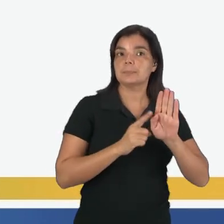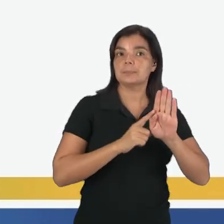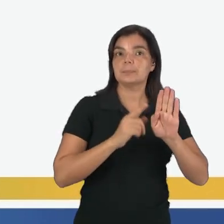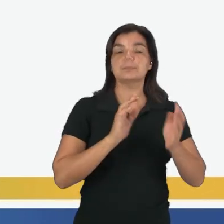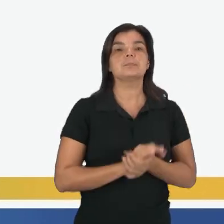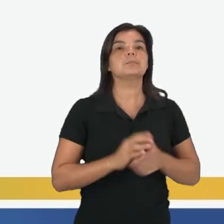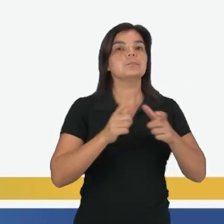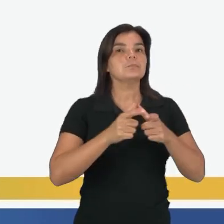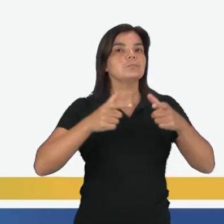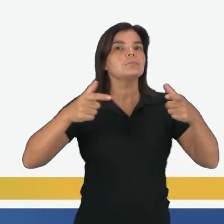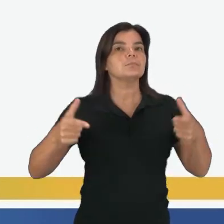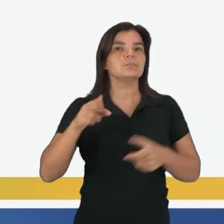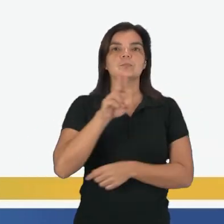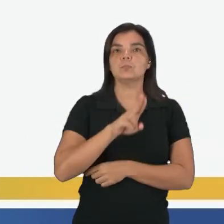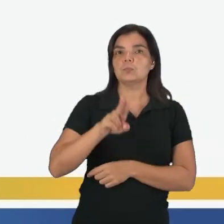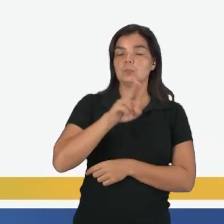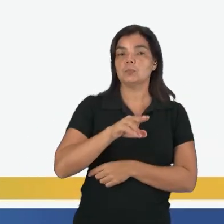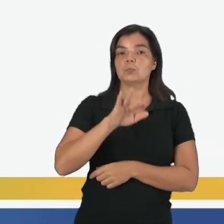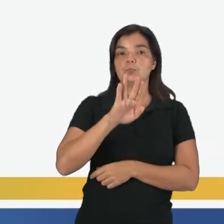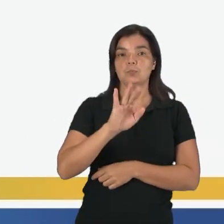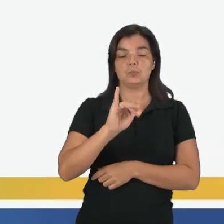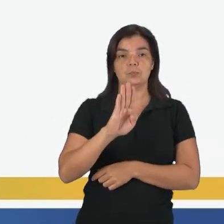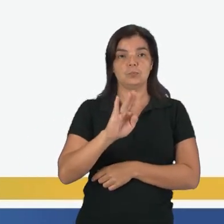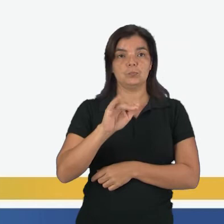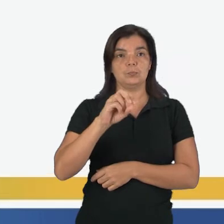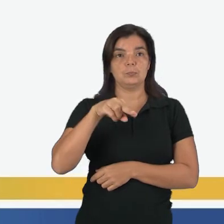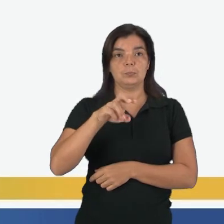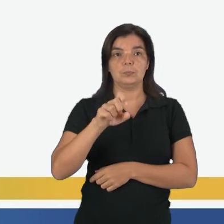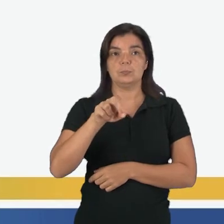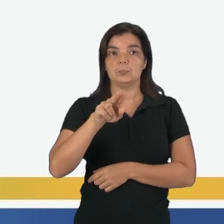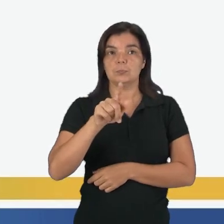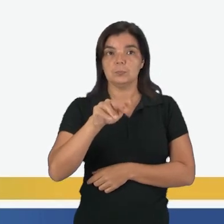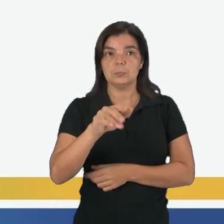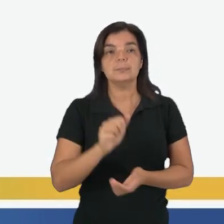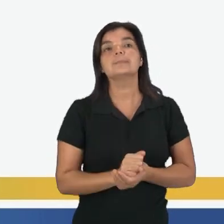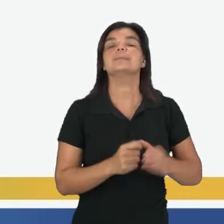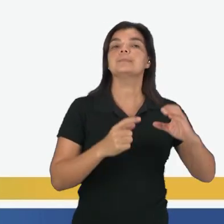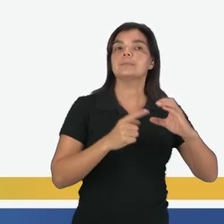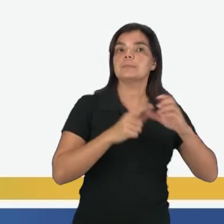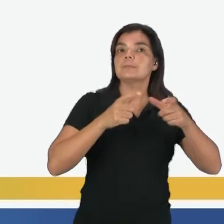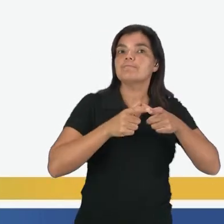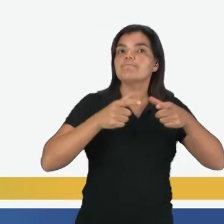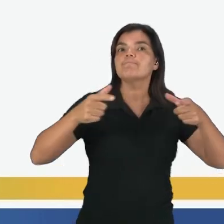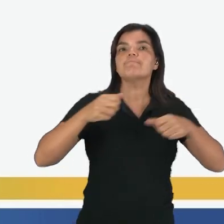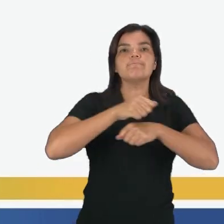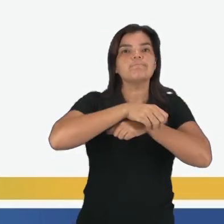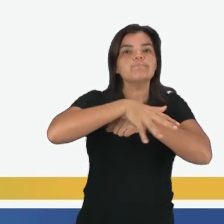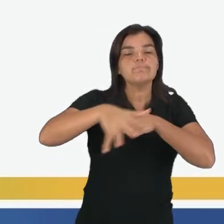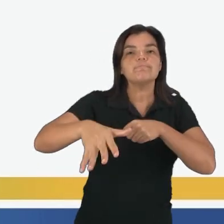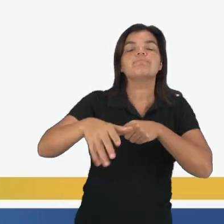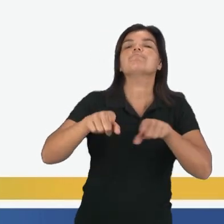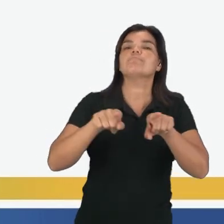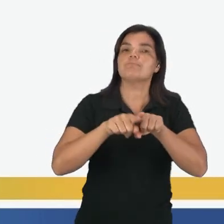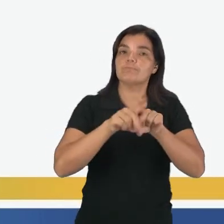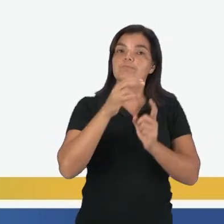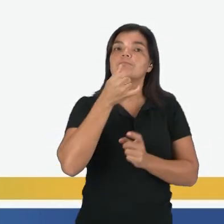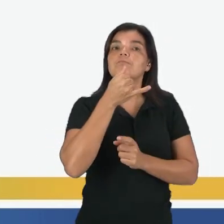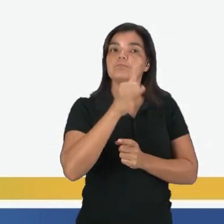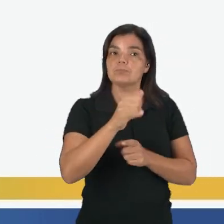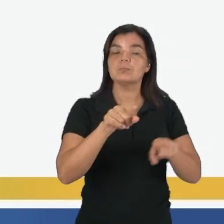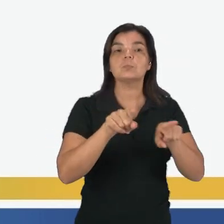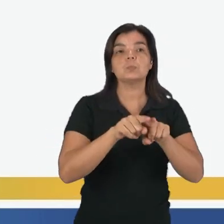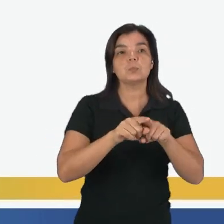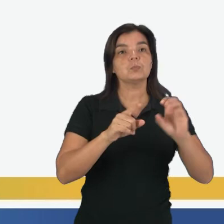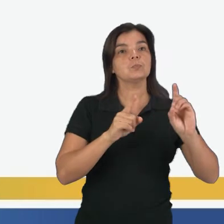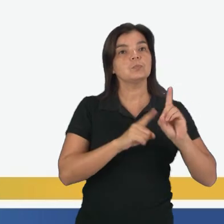elétrica. Letra B, ampliação do uso bioenergético. Letra C, expansão das fontes renováveis.